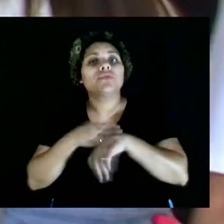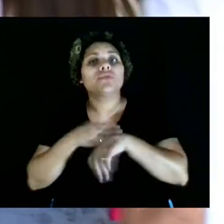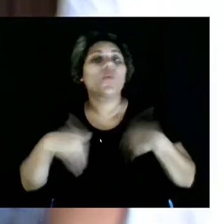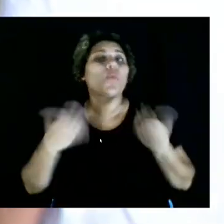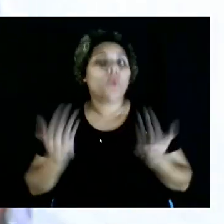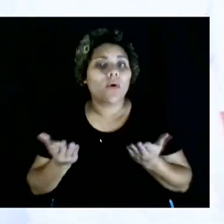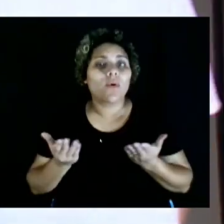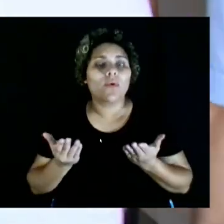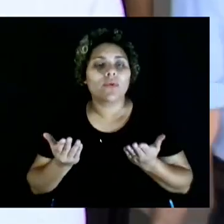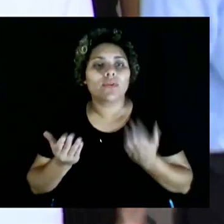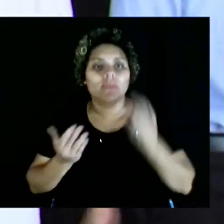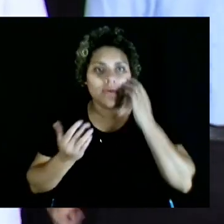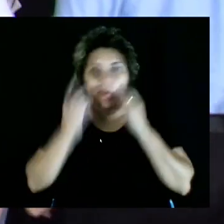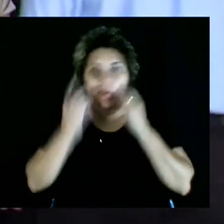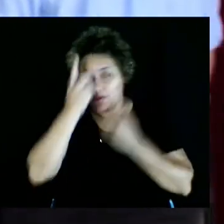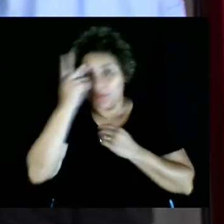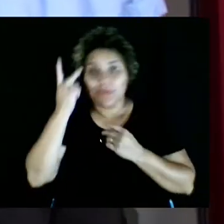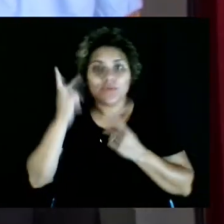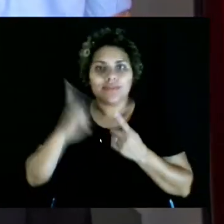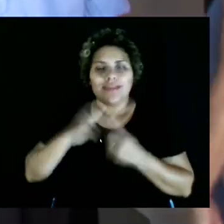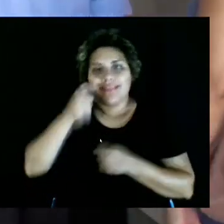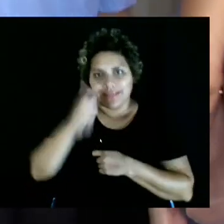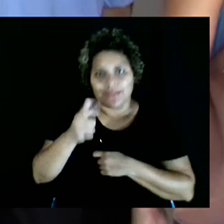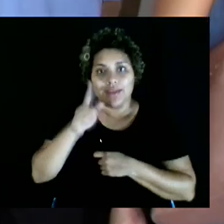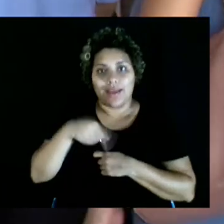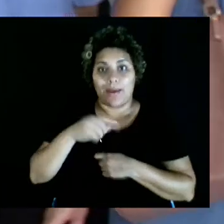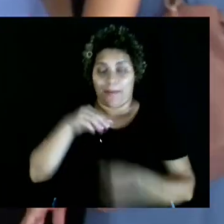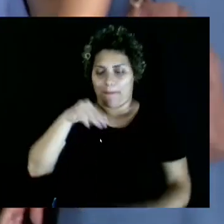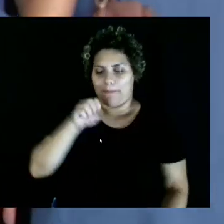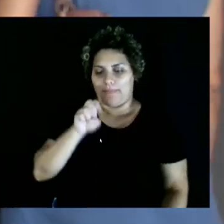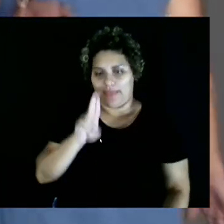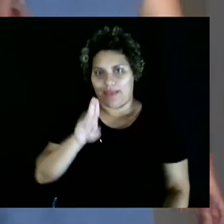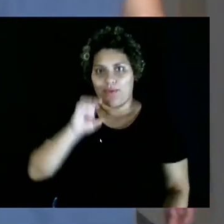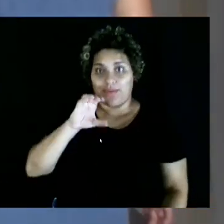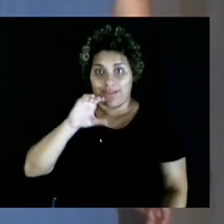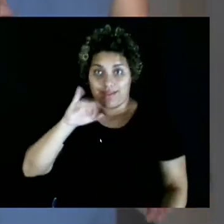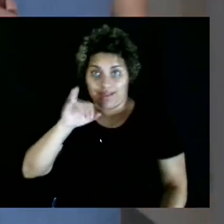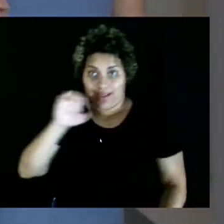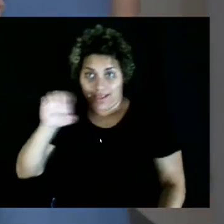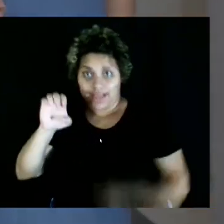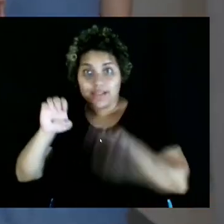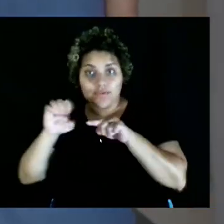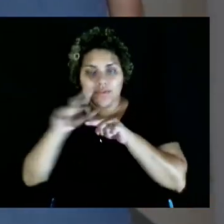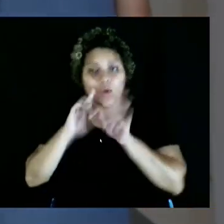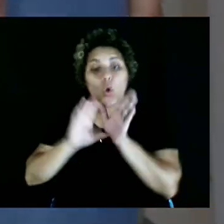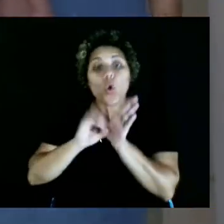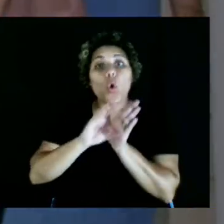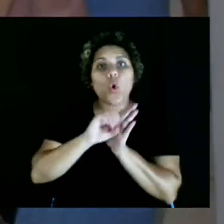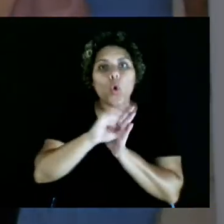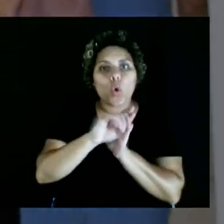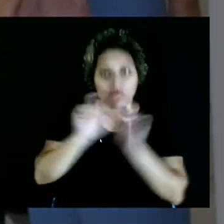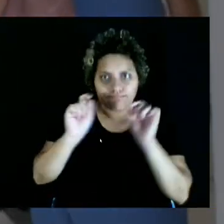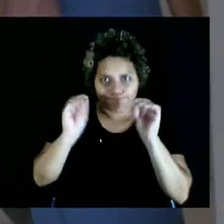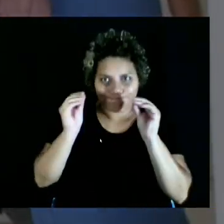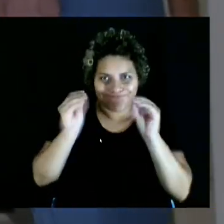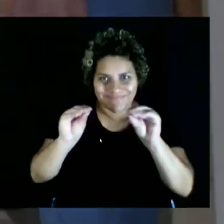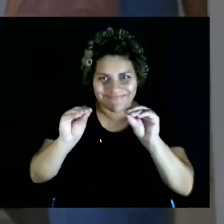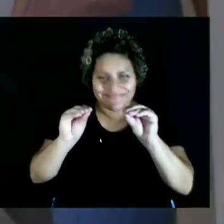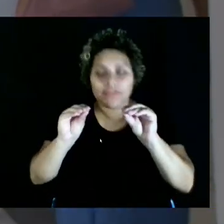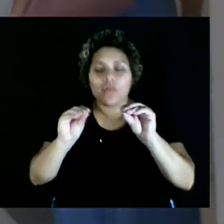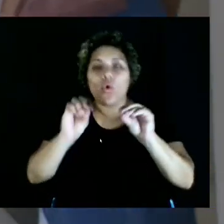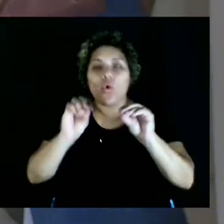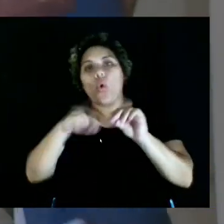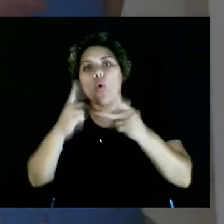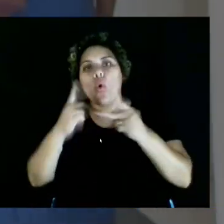as pessoas que estão interessadas? Meu CIE, se ele digitar no Google, Meu CIE ou no aplicativo, ele vai conseguir ter todos